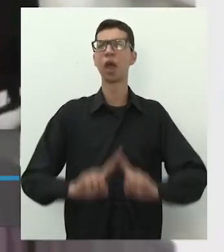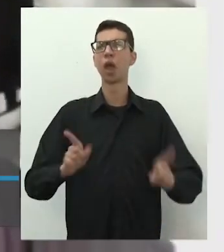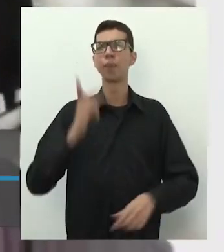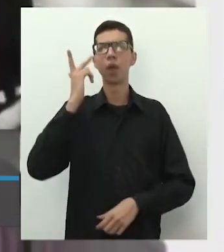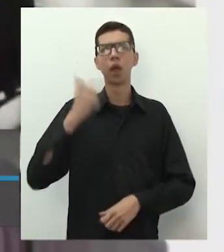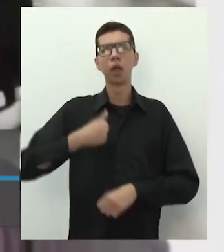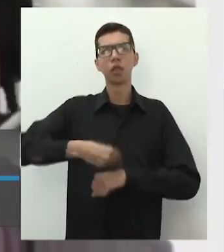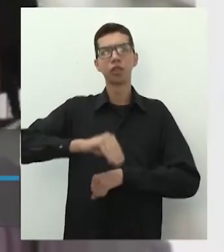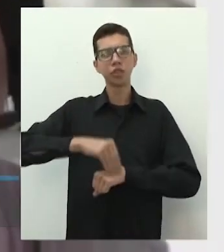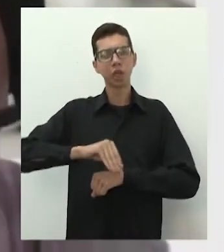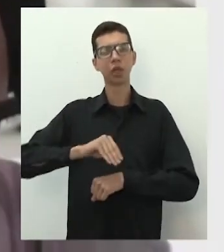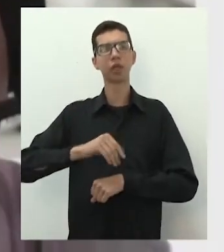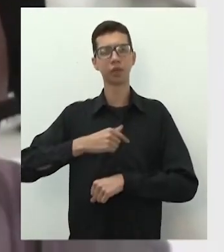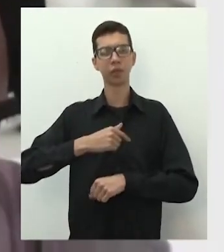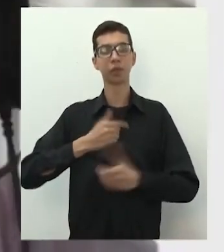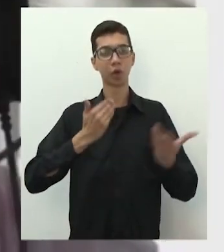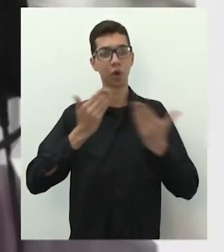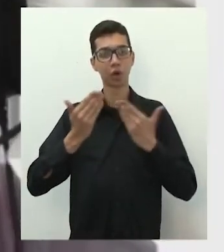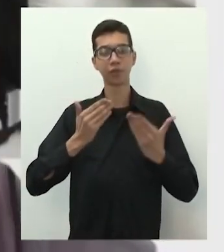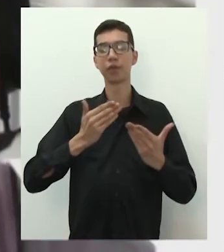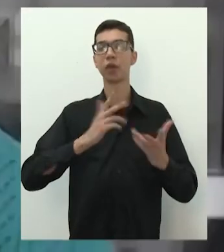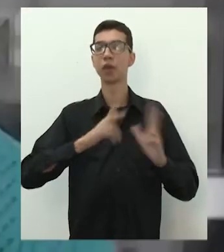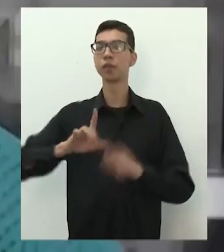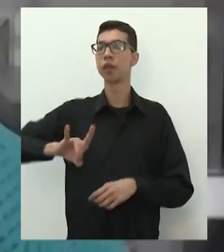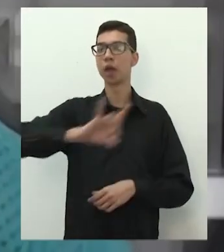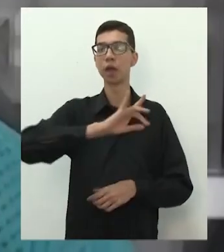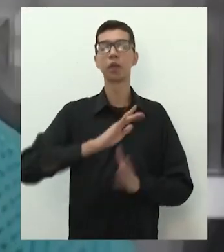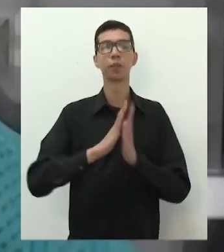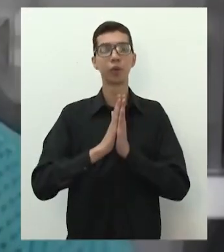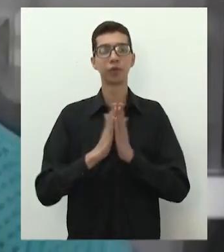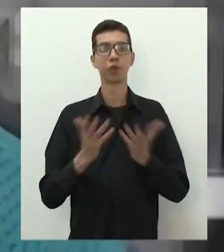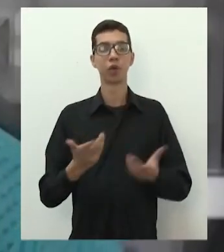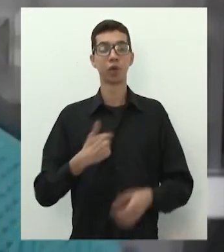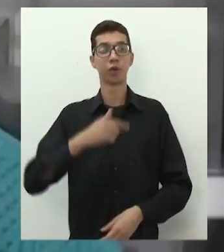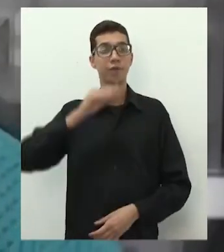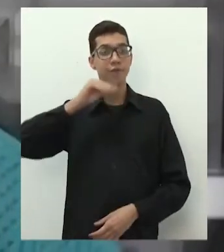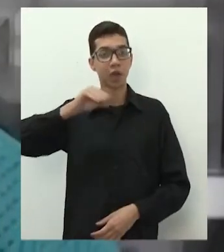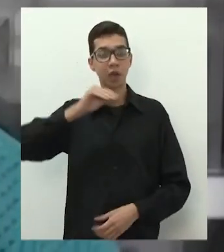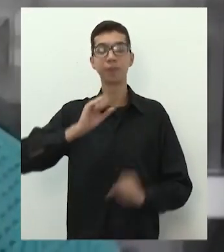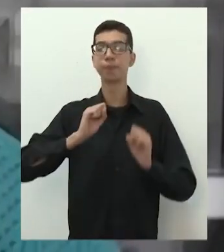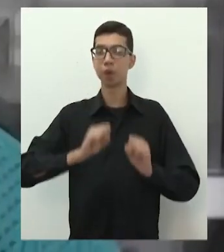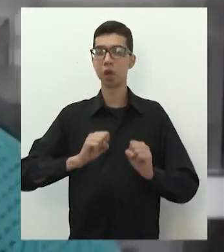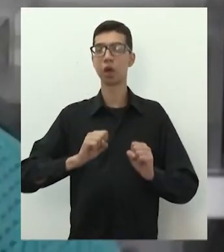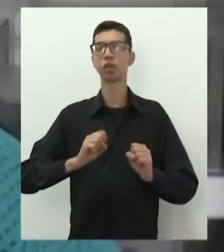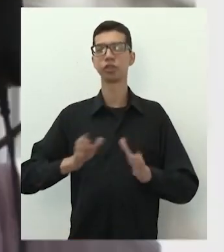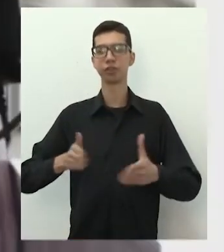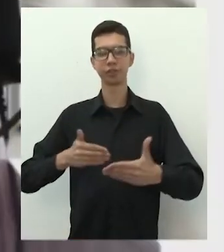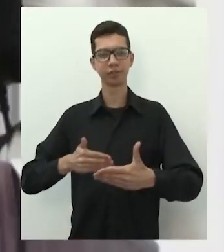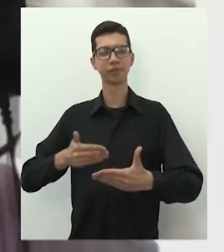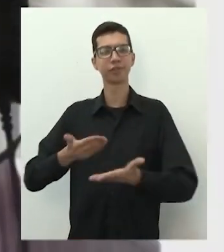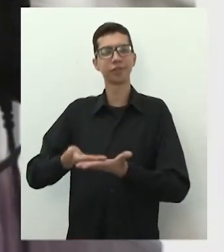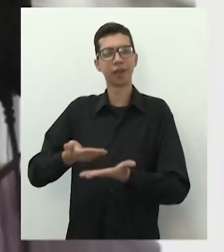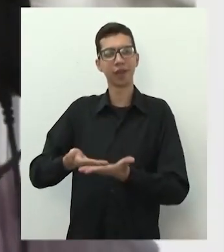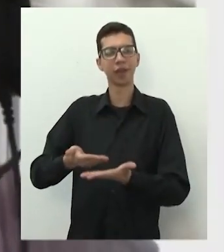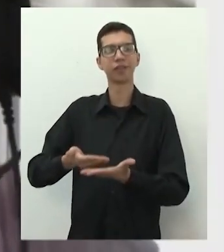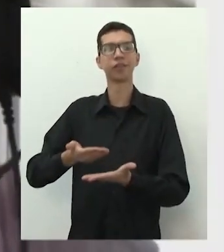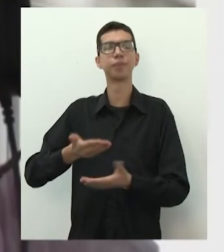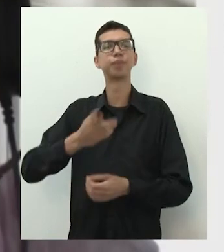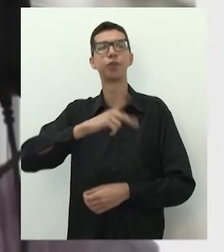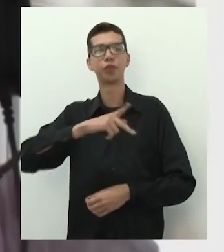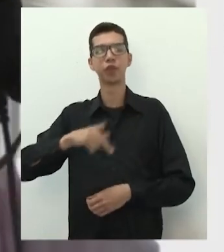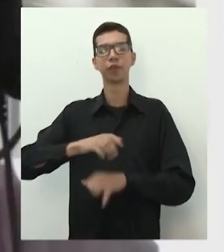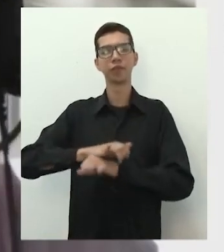tema, né? A professora Rosana, ela também coloca que é bastante importante, né, que seria até interessante que os próprios adolescentes pudessem ter